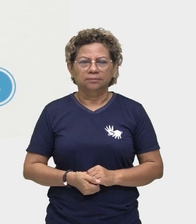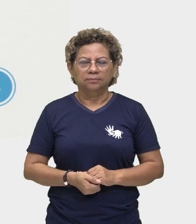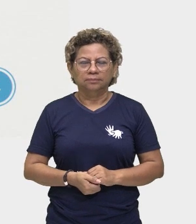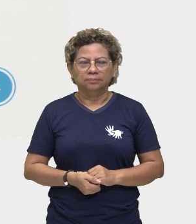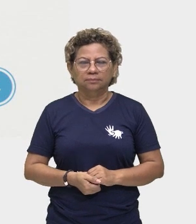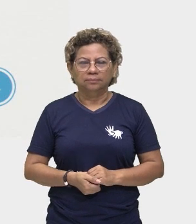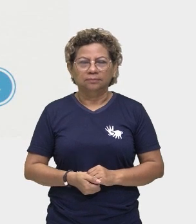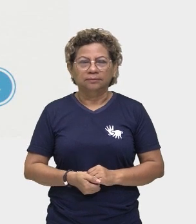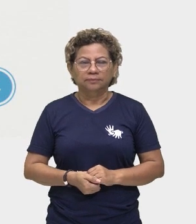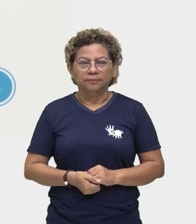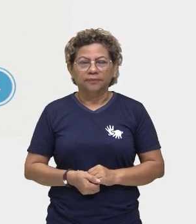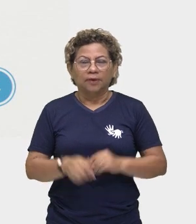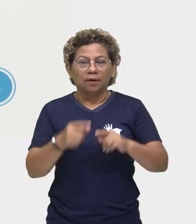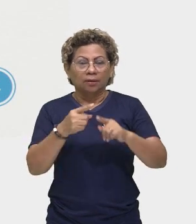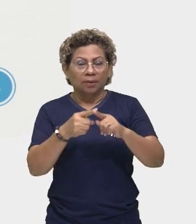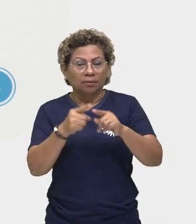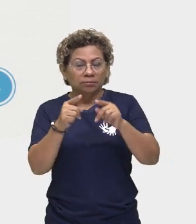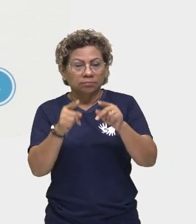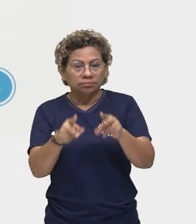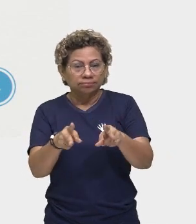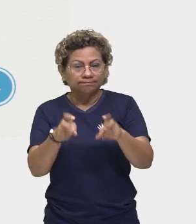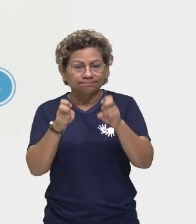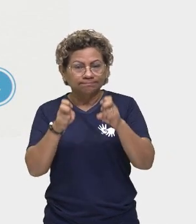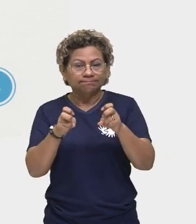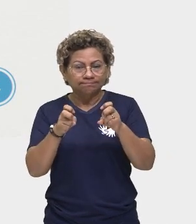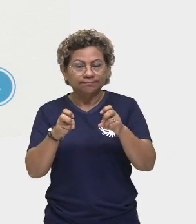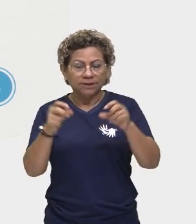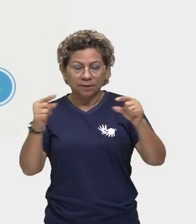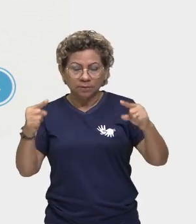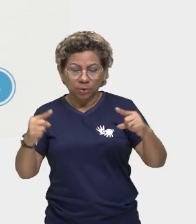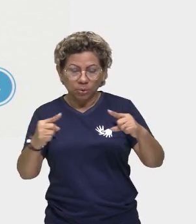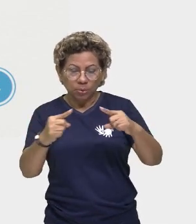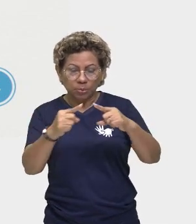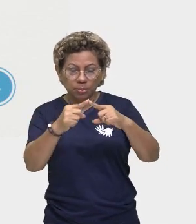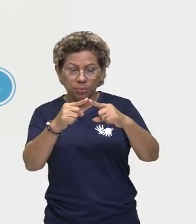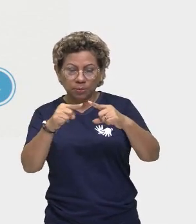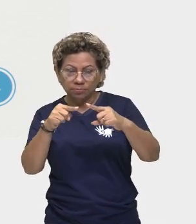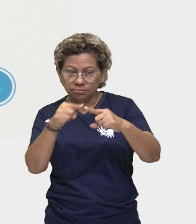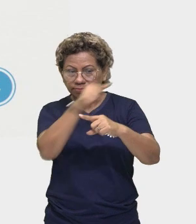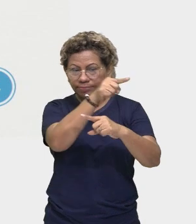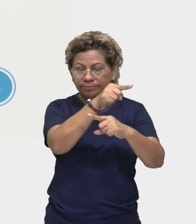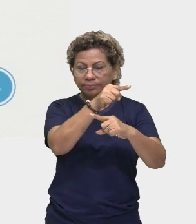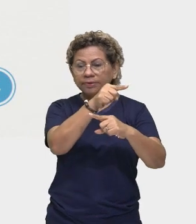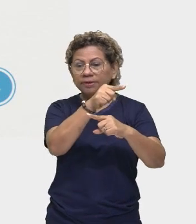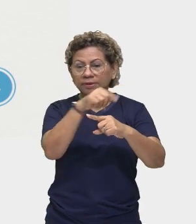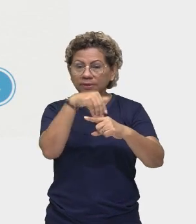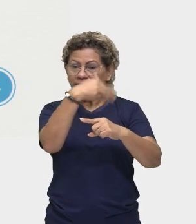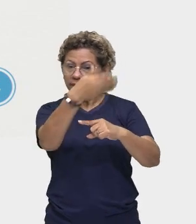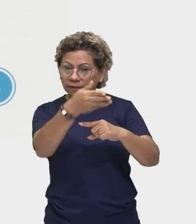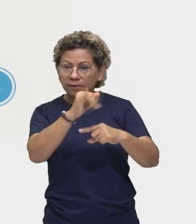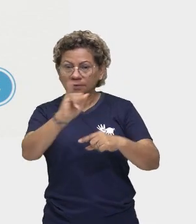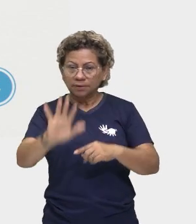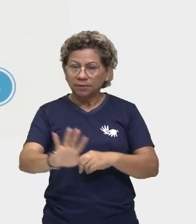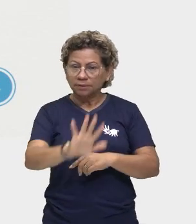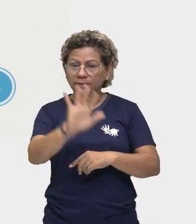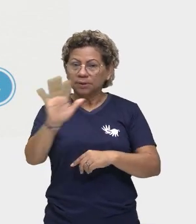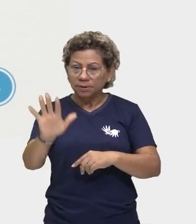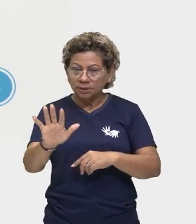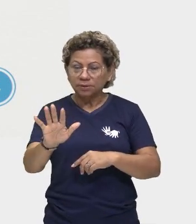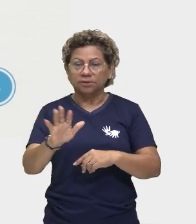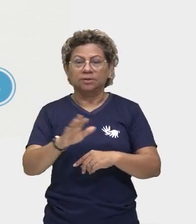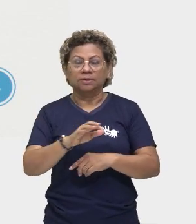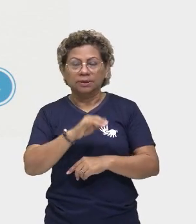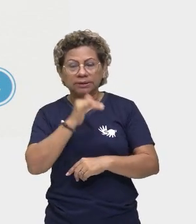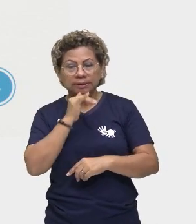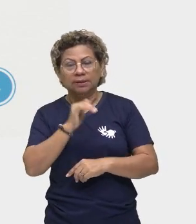pela união de duas semirretas, né? Então, todas essas regiões aqui, ó, formadas aqui, no